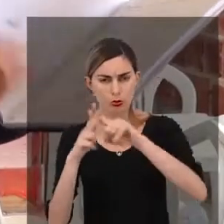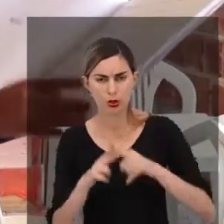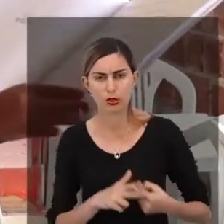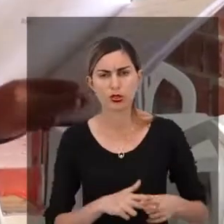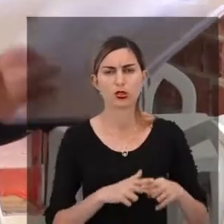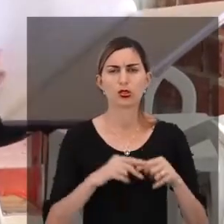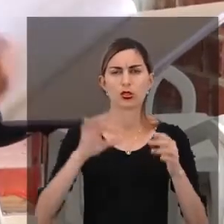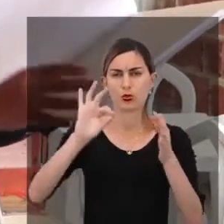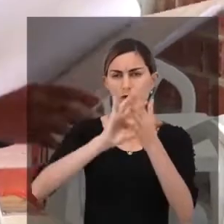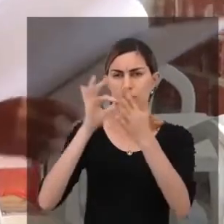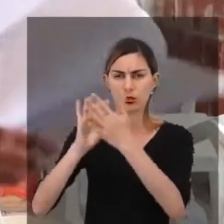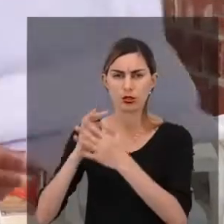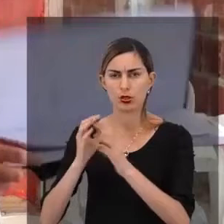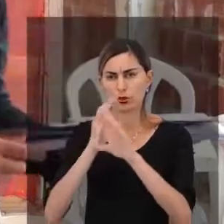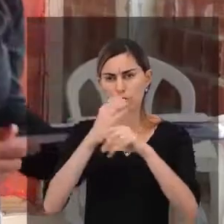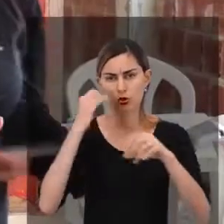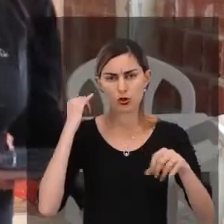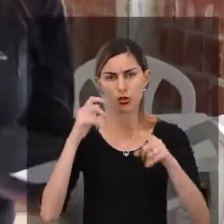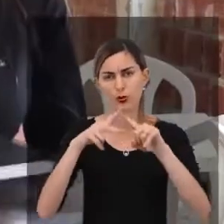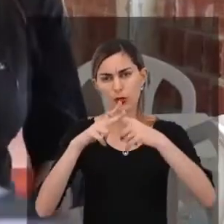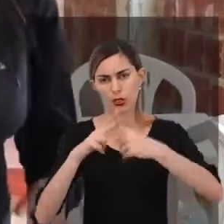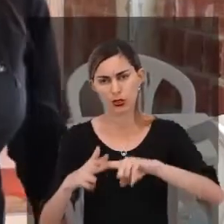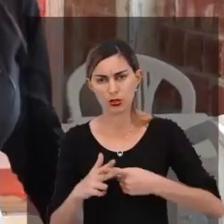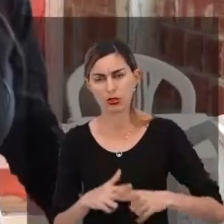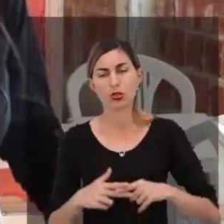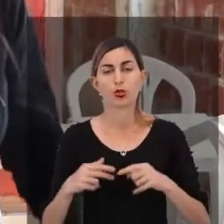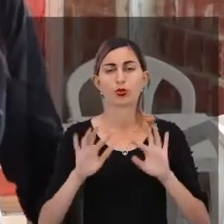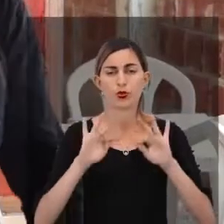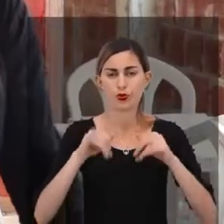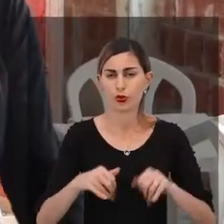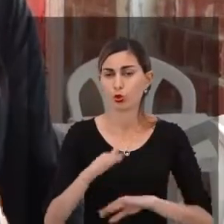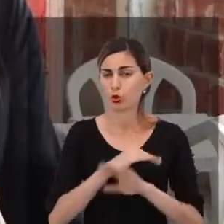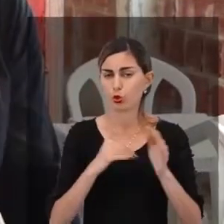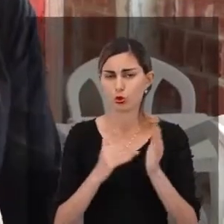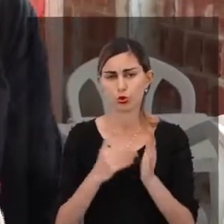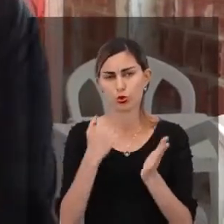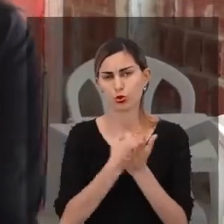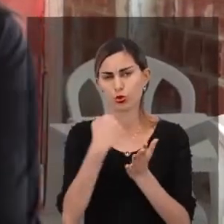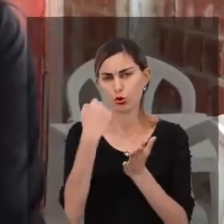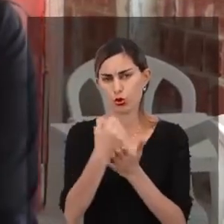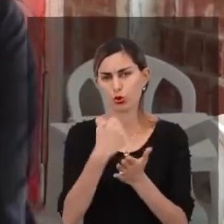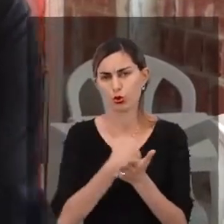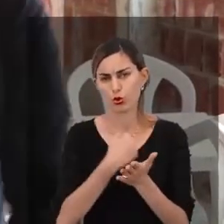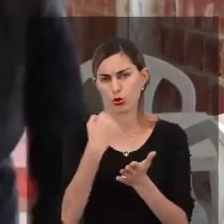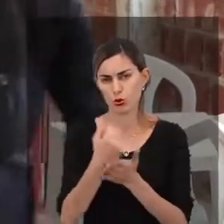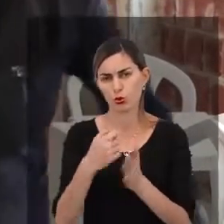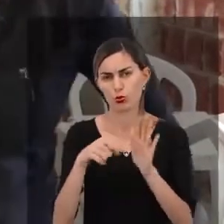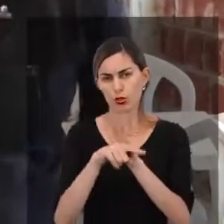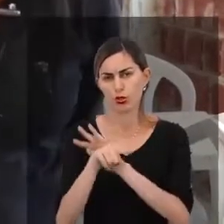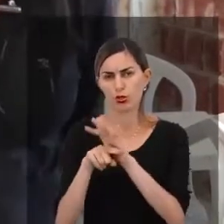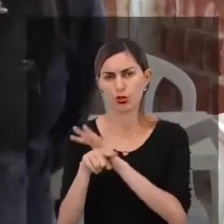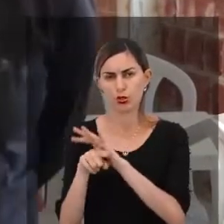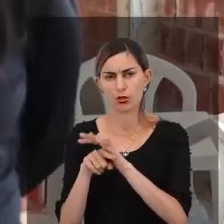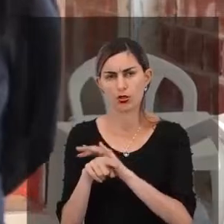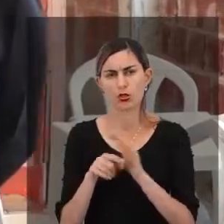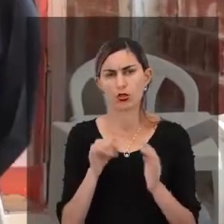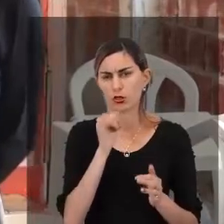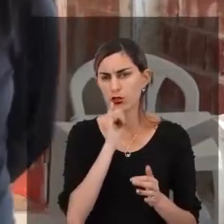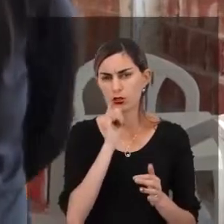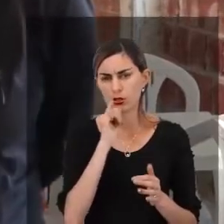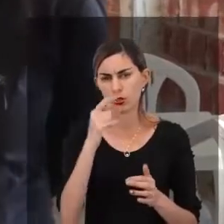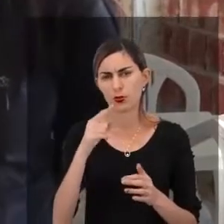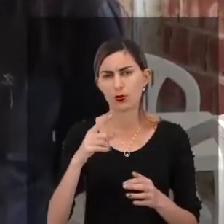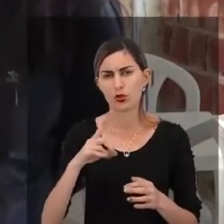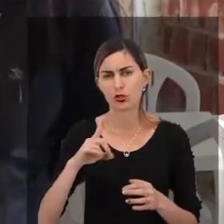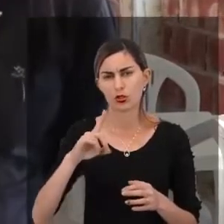as manutenções, assinatura do engenheiro mecânico, enfim, toda essa parte de documentos. Essas inspeções da grua e da cremalheira,